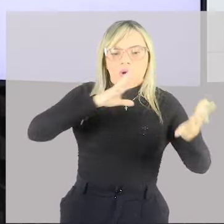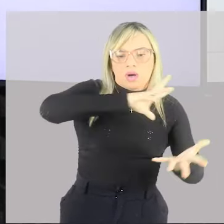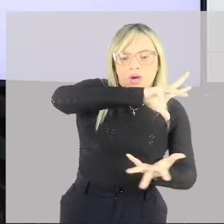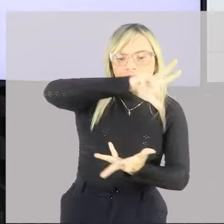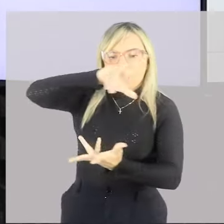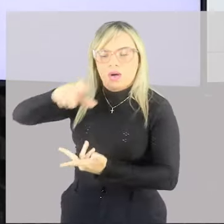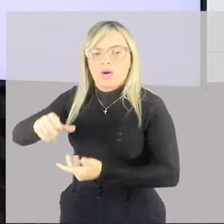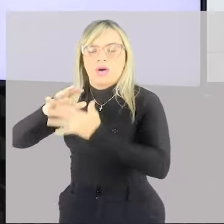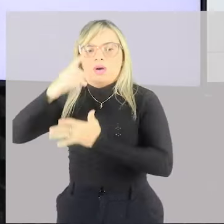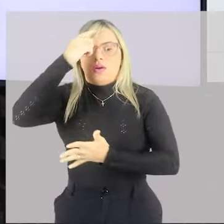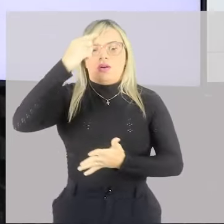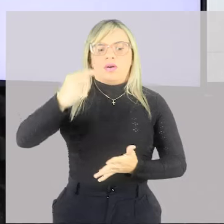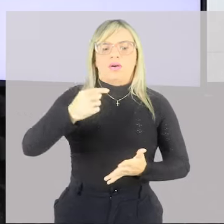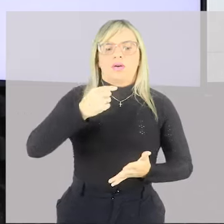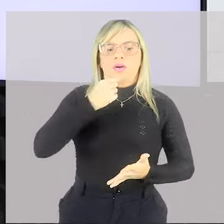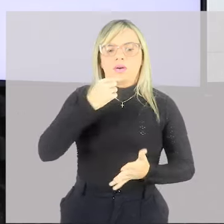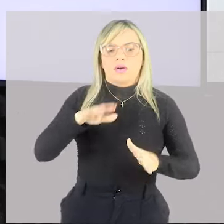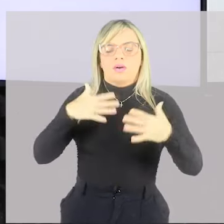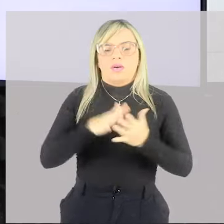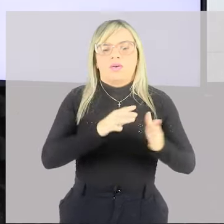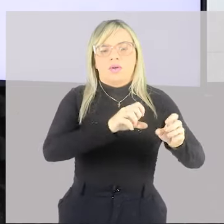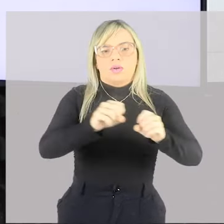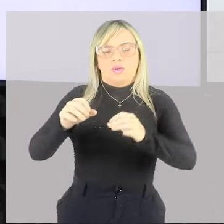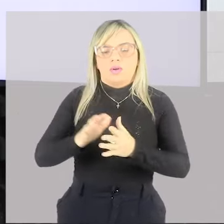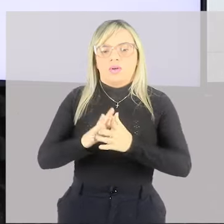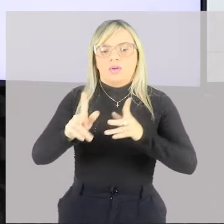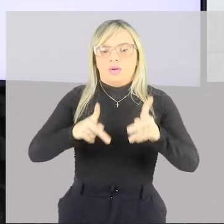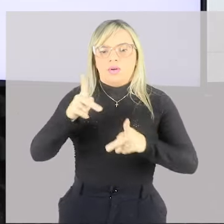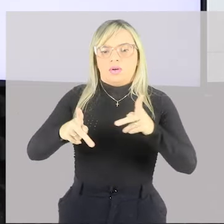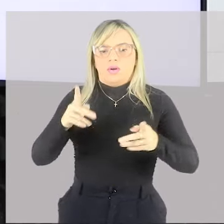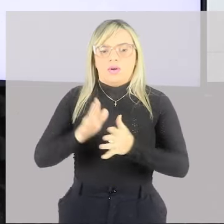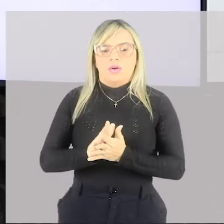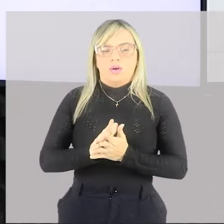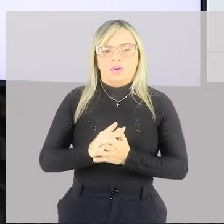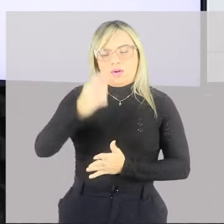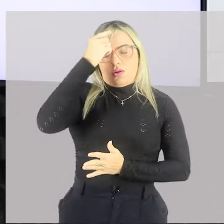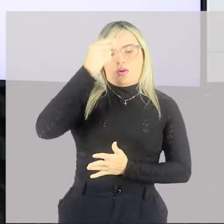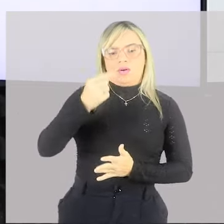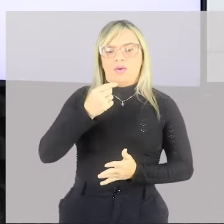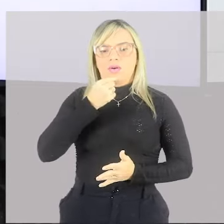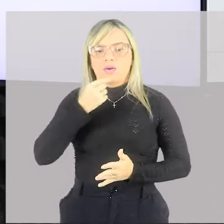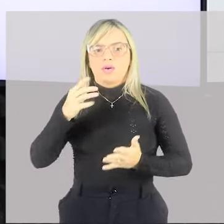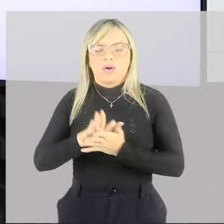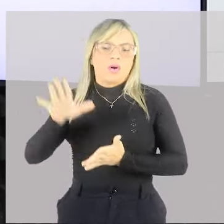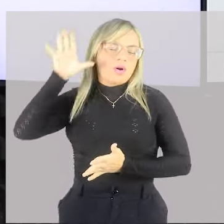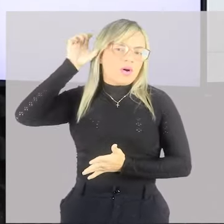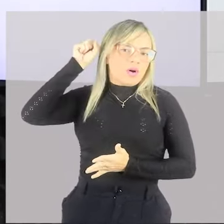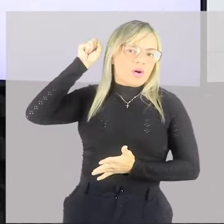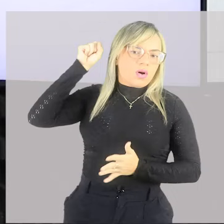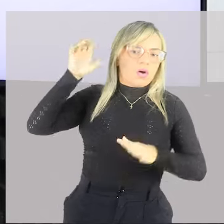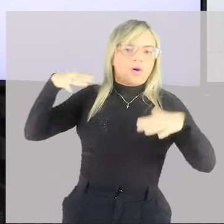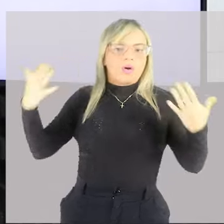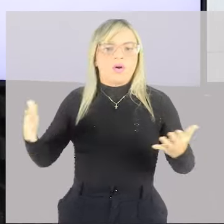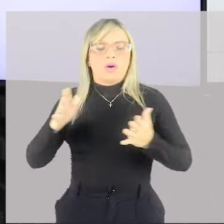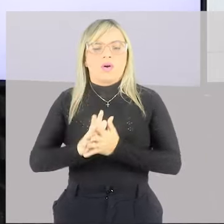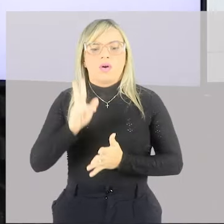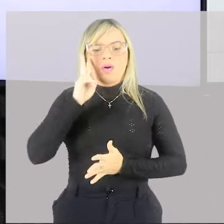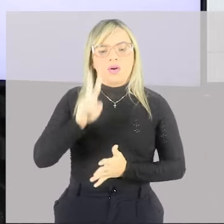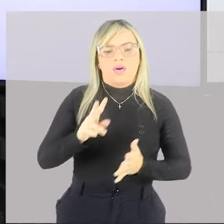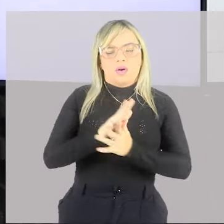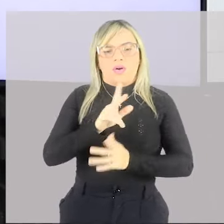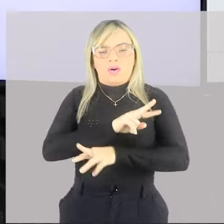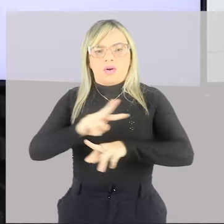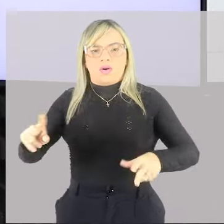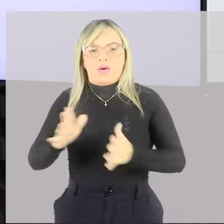dessas imagens e a educação com a imagem o sonho e audiovisual né arte pré-histórica africana entre outras